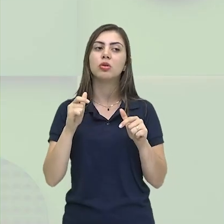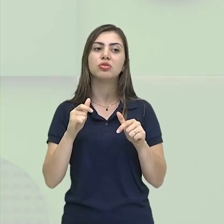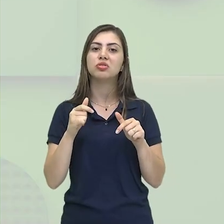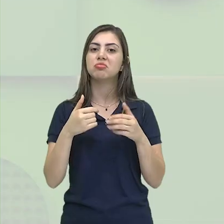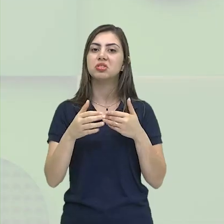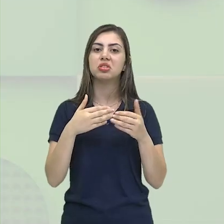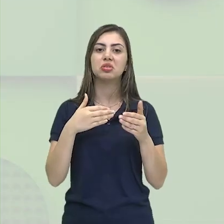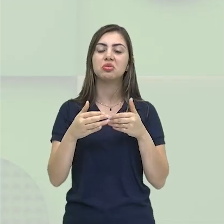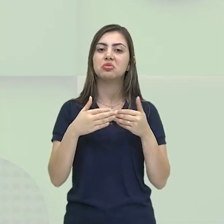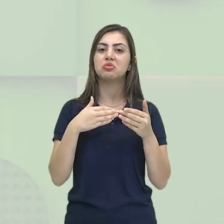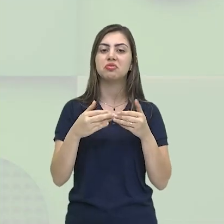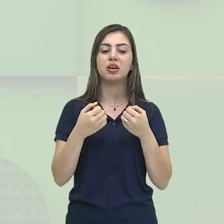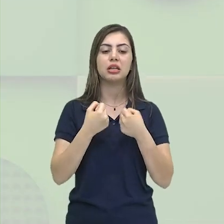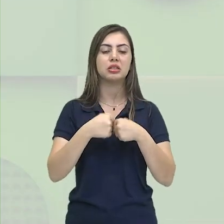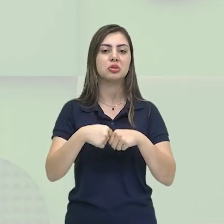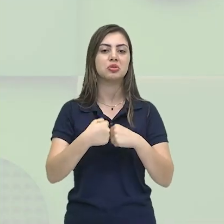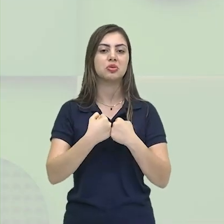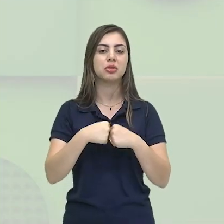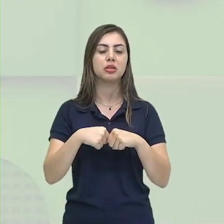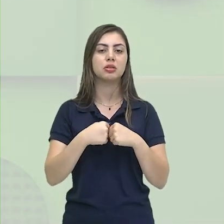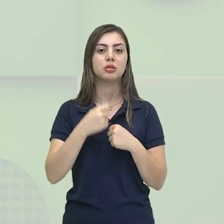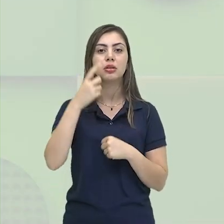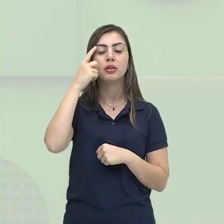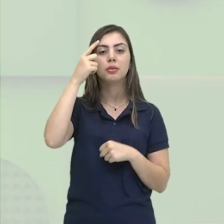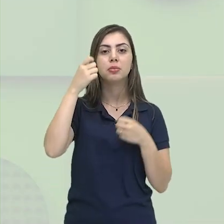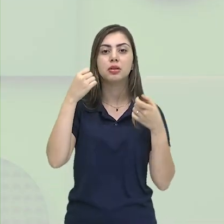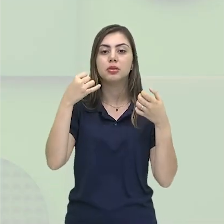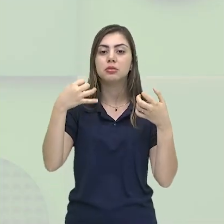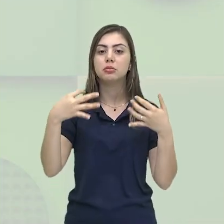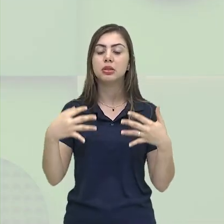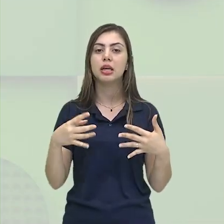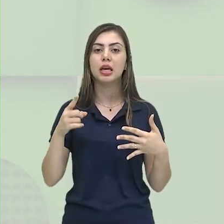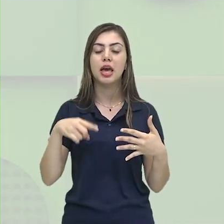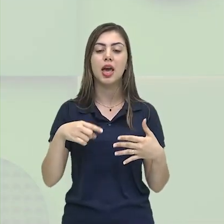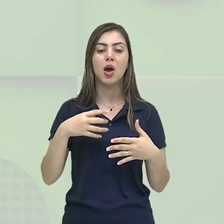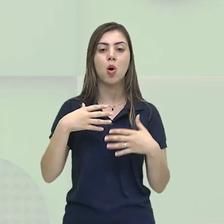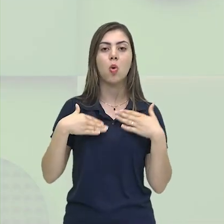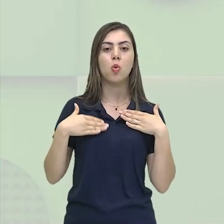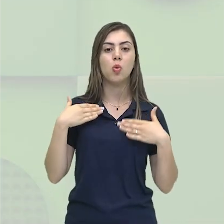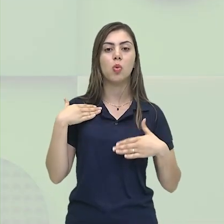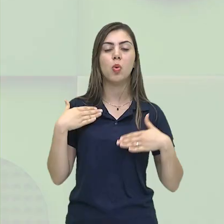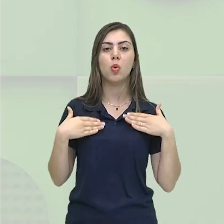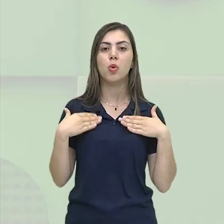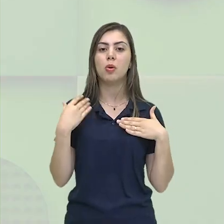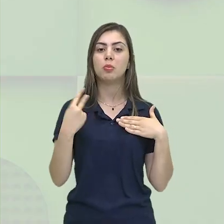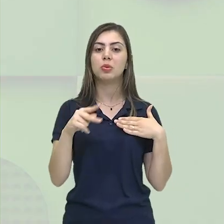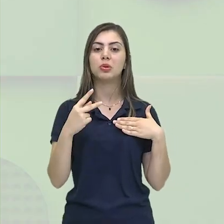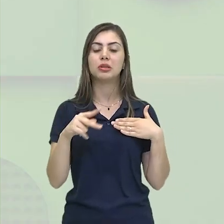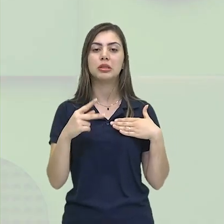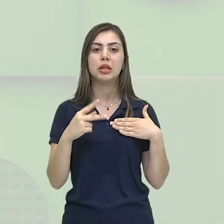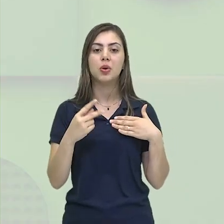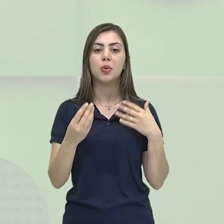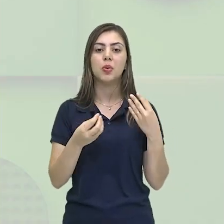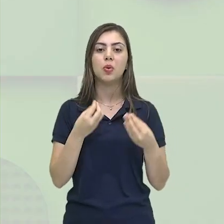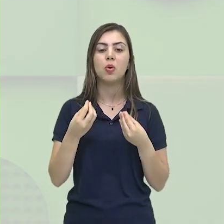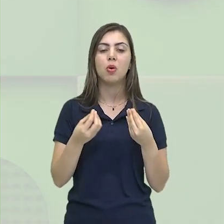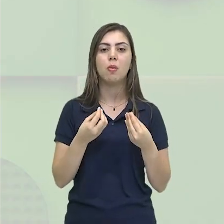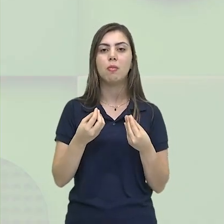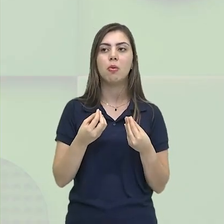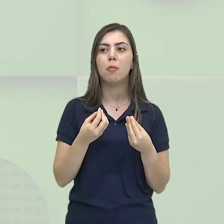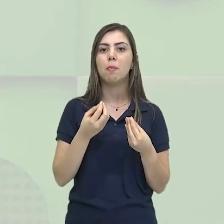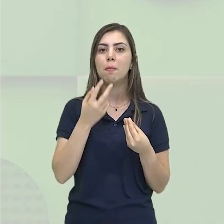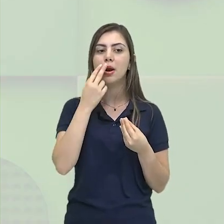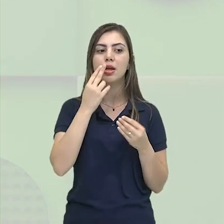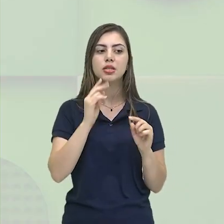disse, a doença autoimune é o seu corpo que produz ali, atacando o